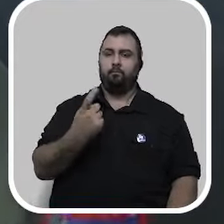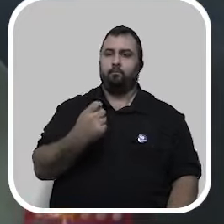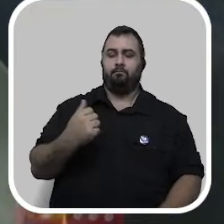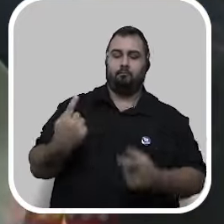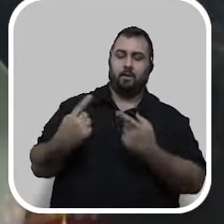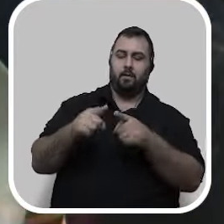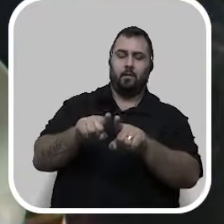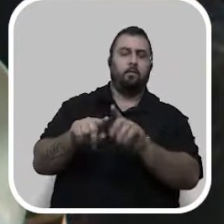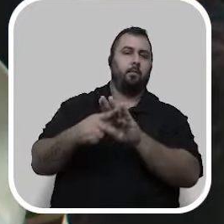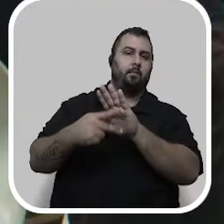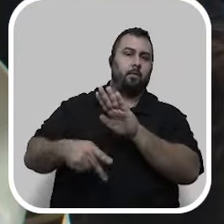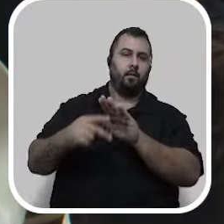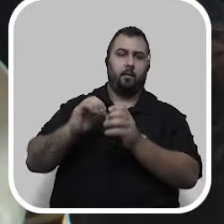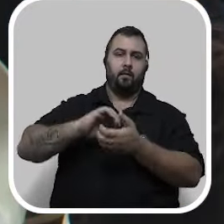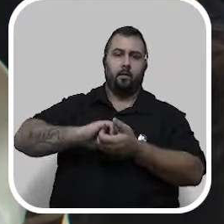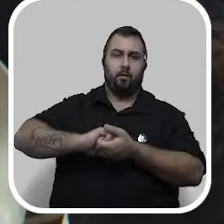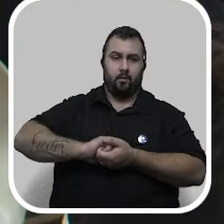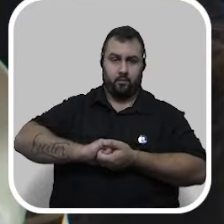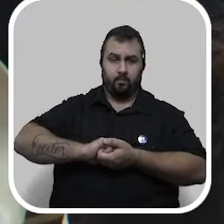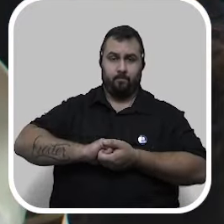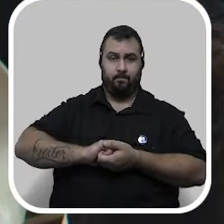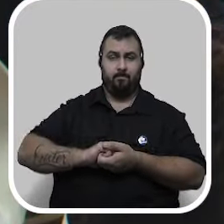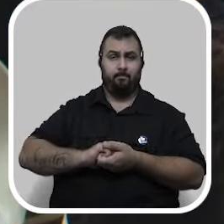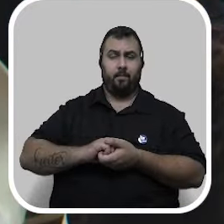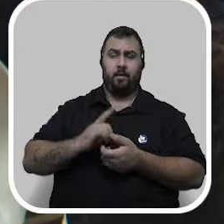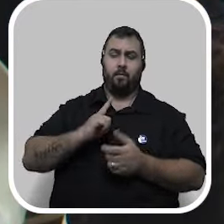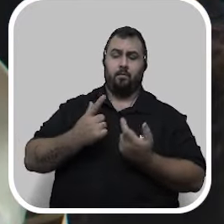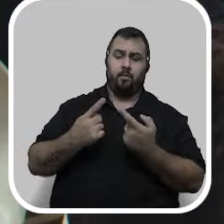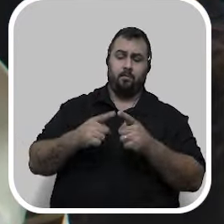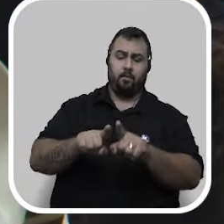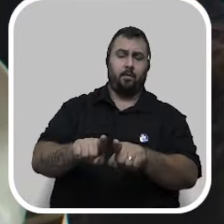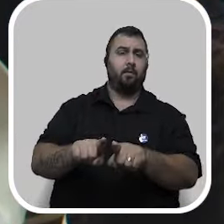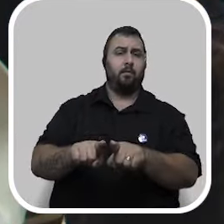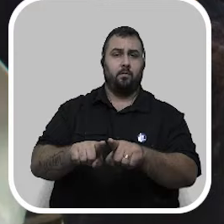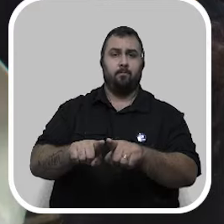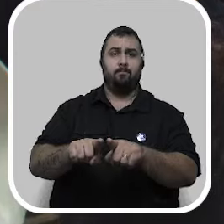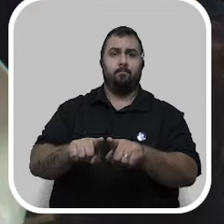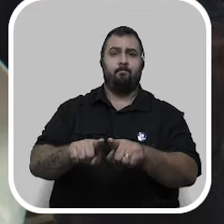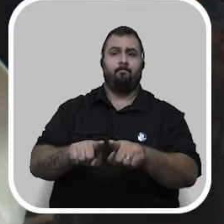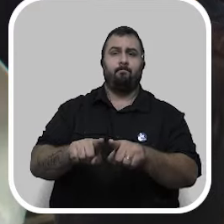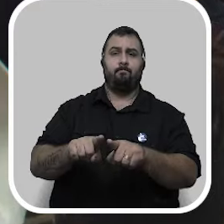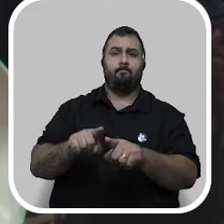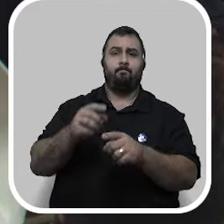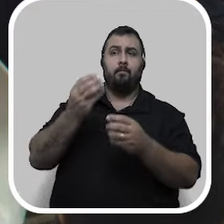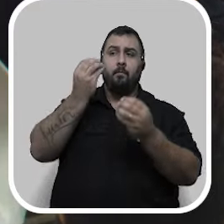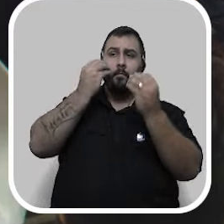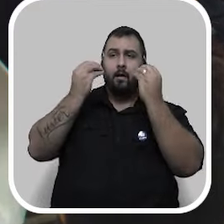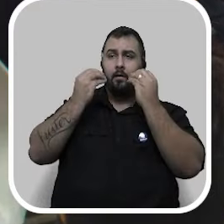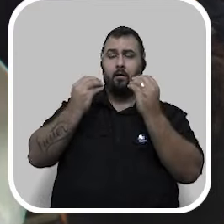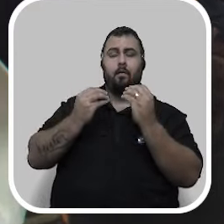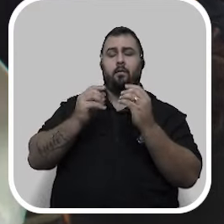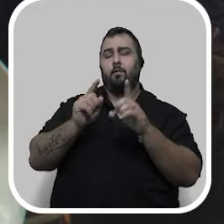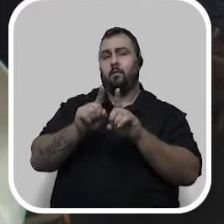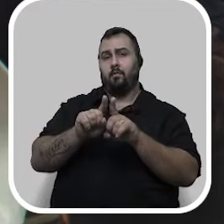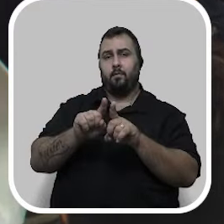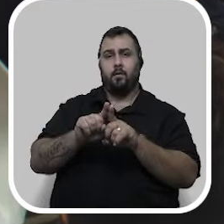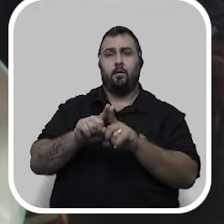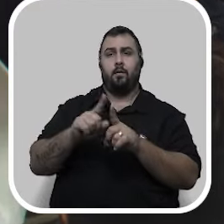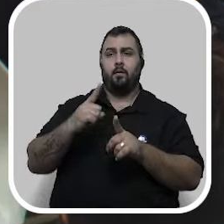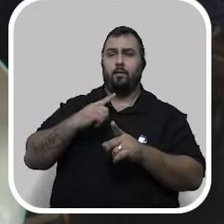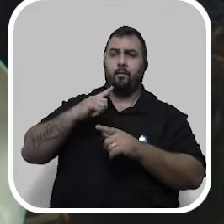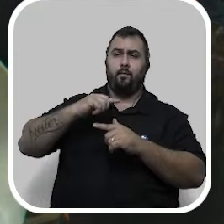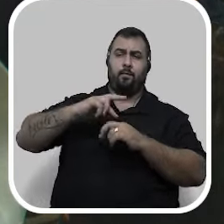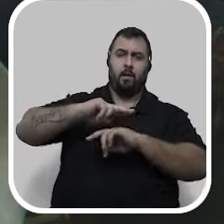tem nos ajudado aí a ter esse grande sucesso né a gente tem uma parceria de maquiagem né E a gente tem feito grandes